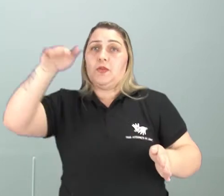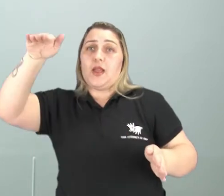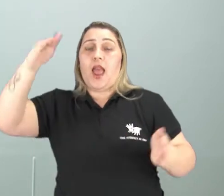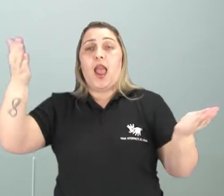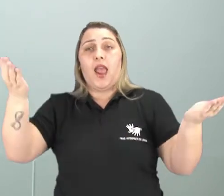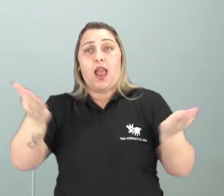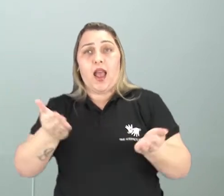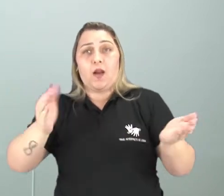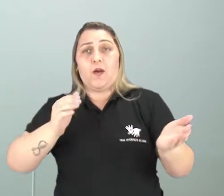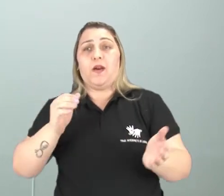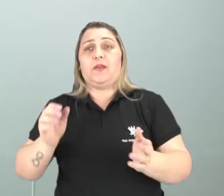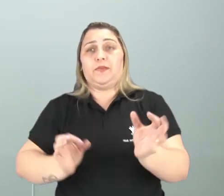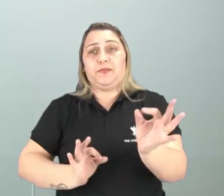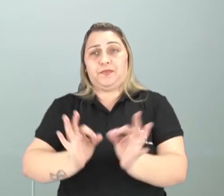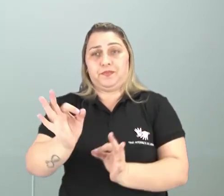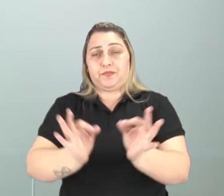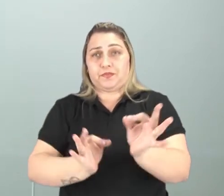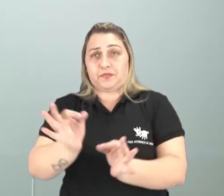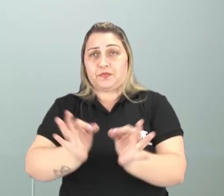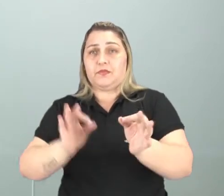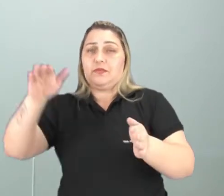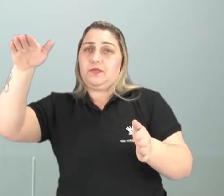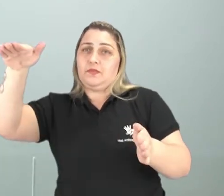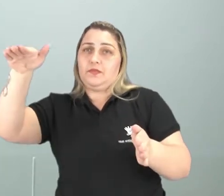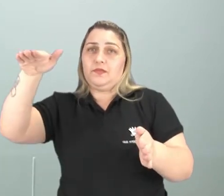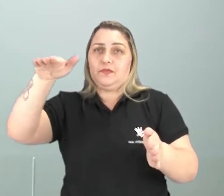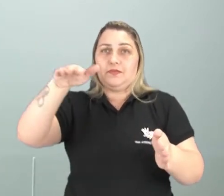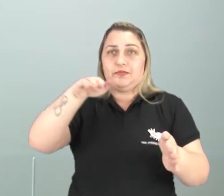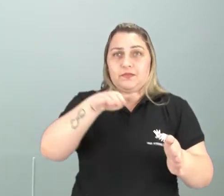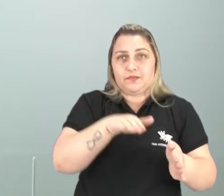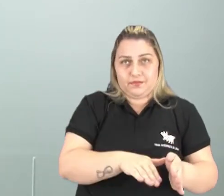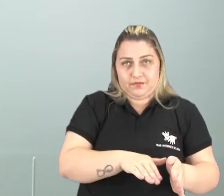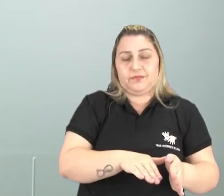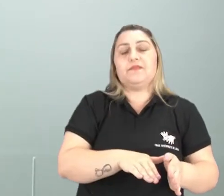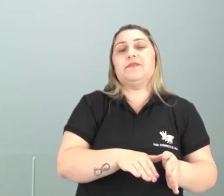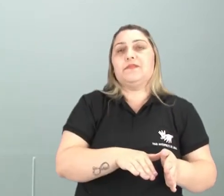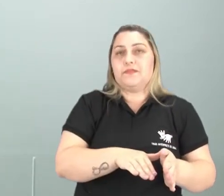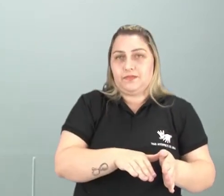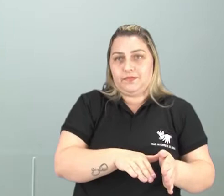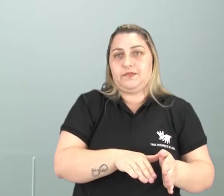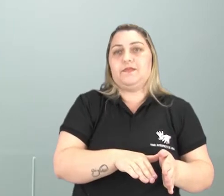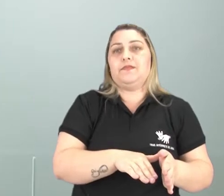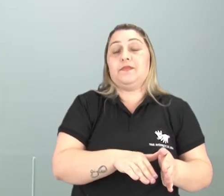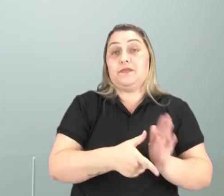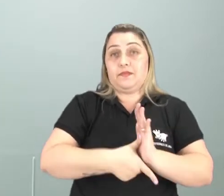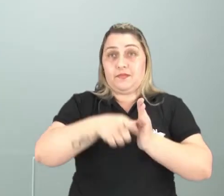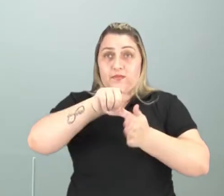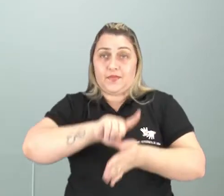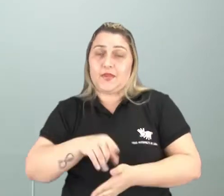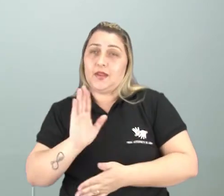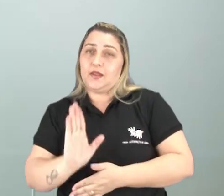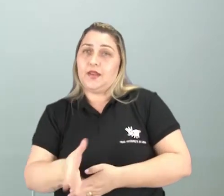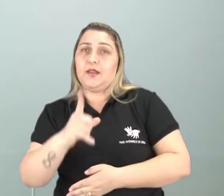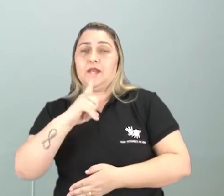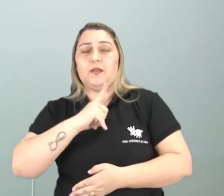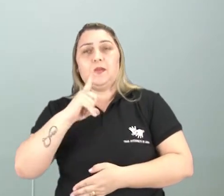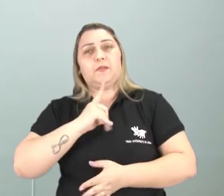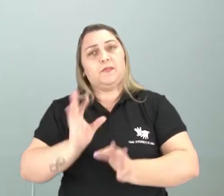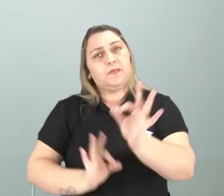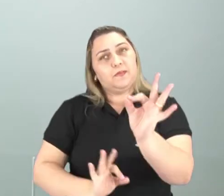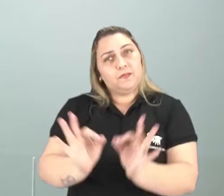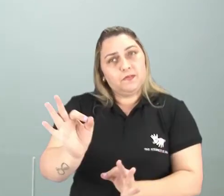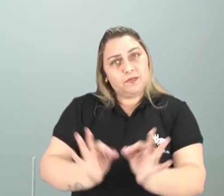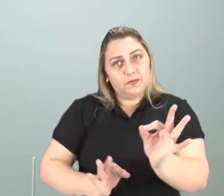e agora organizamos organizamos agora do maior para o menor e antes já